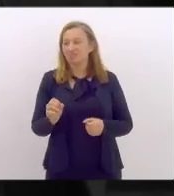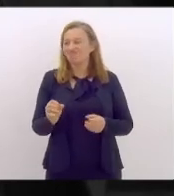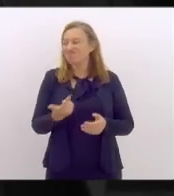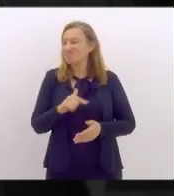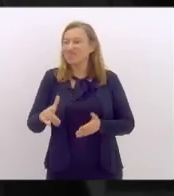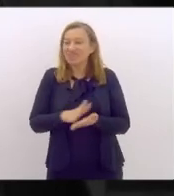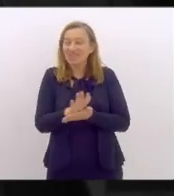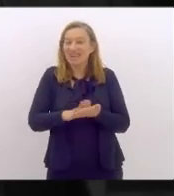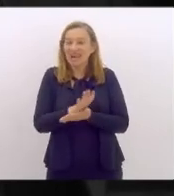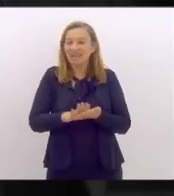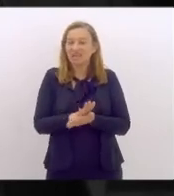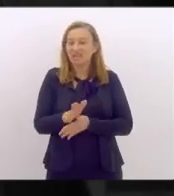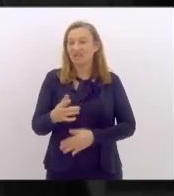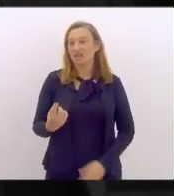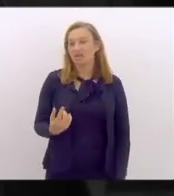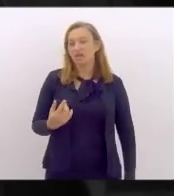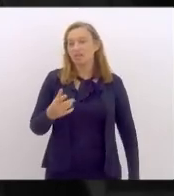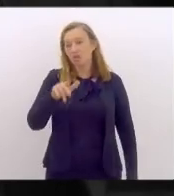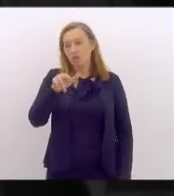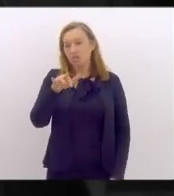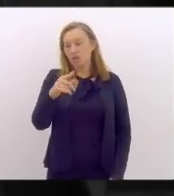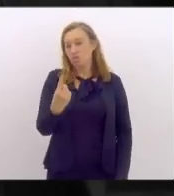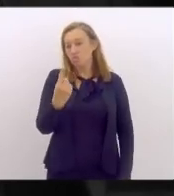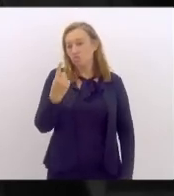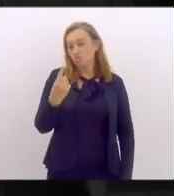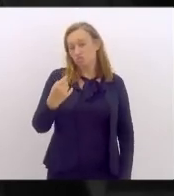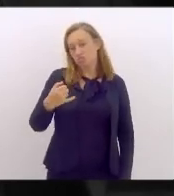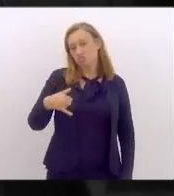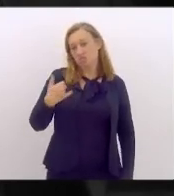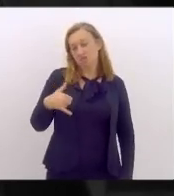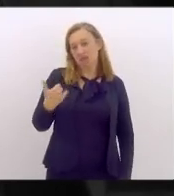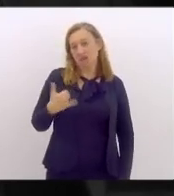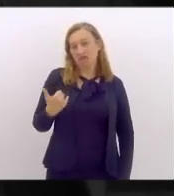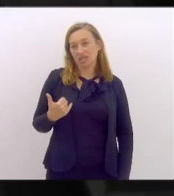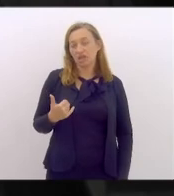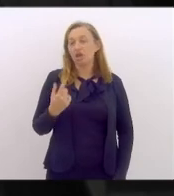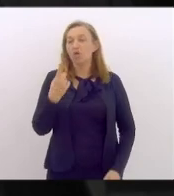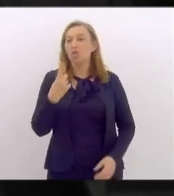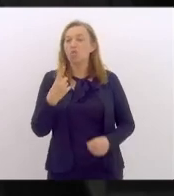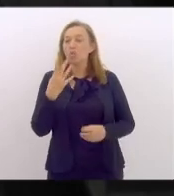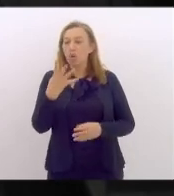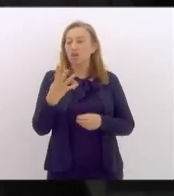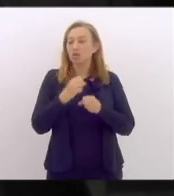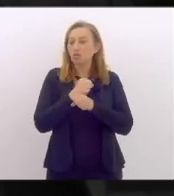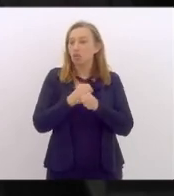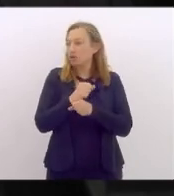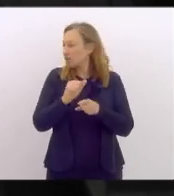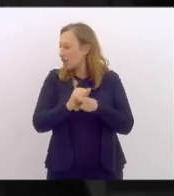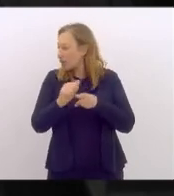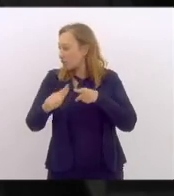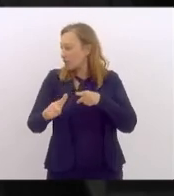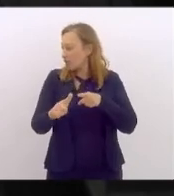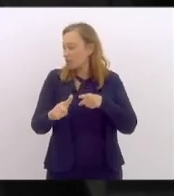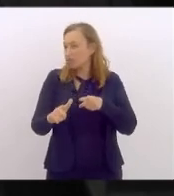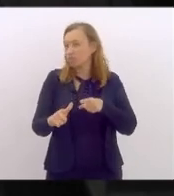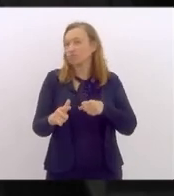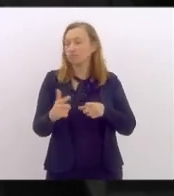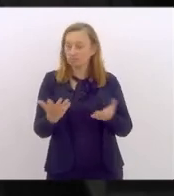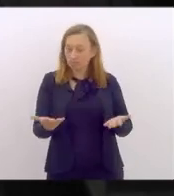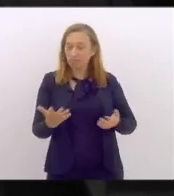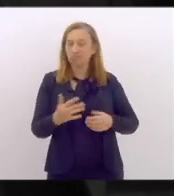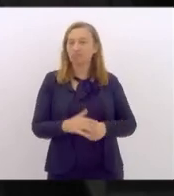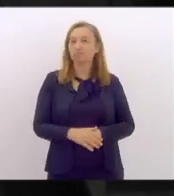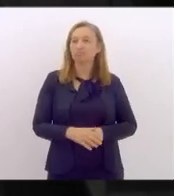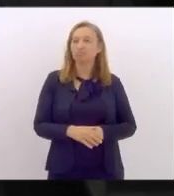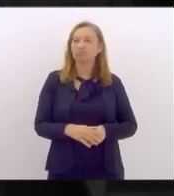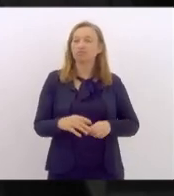velho que tinha tinha um ano a época chegou nascer no Recife passaram quatro anos morando de aluguel no quarto num quarto